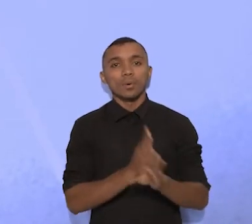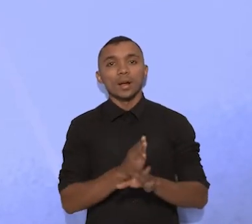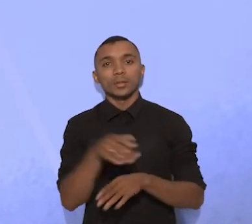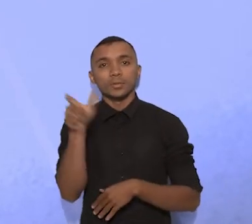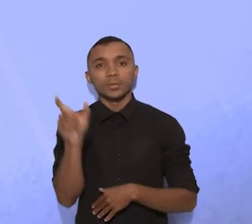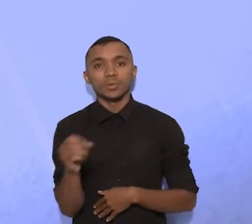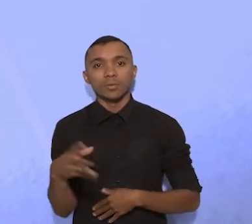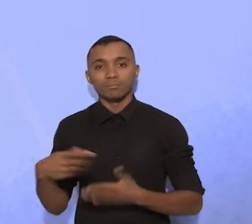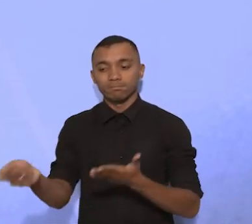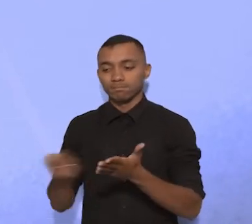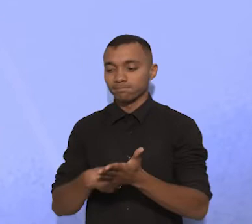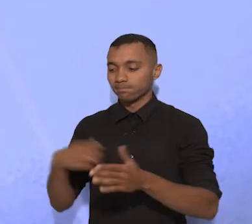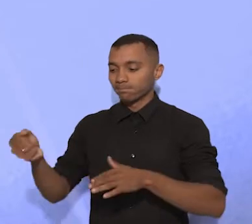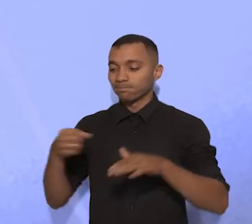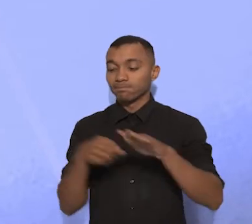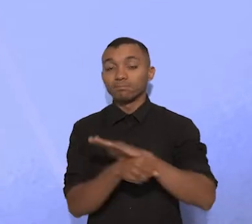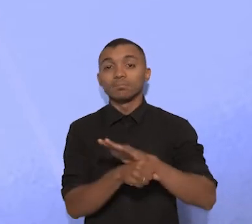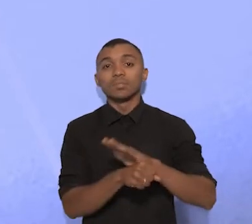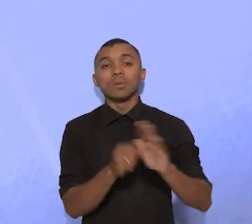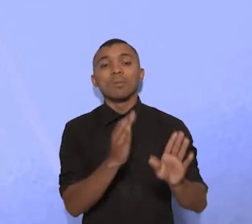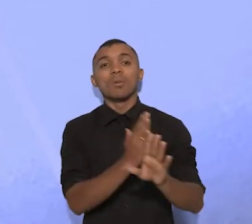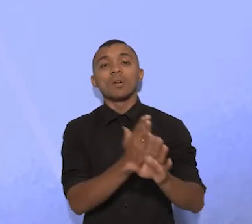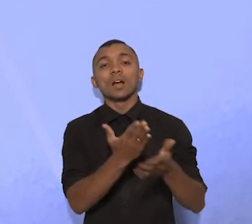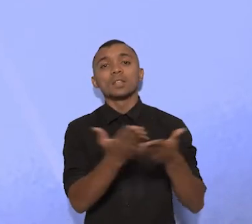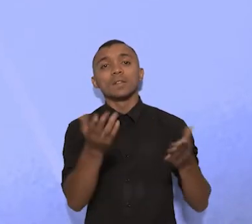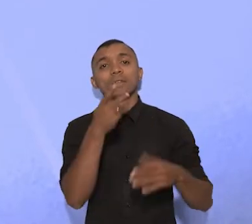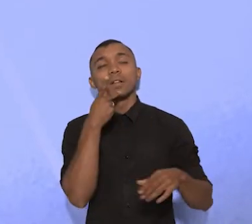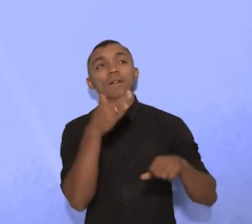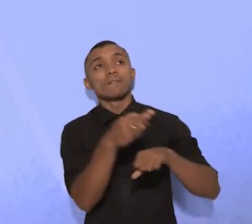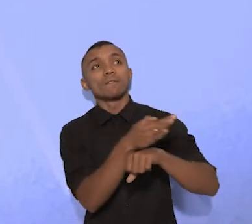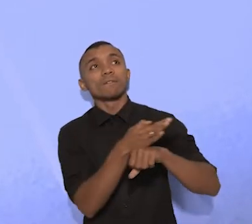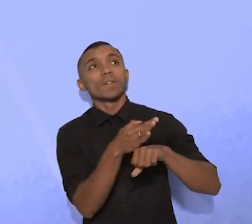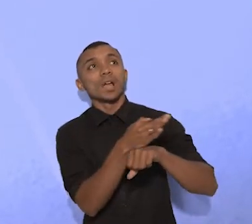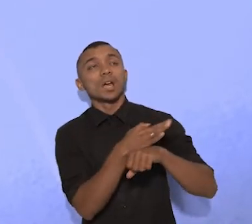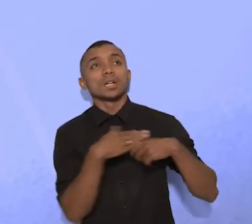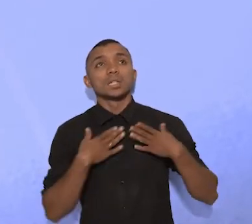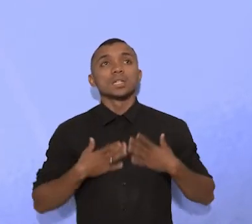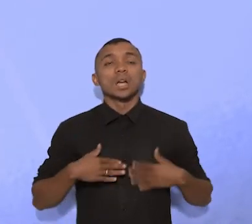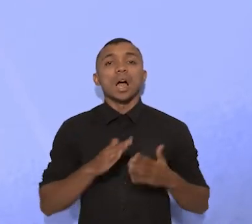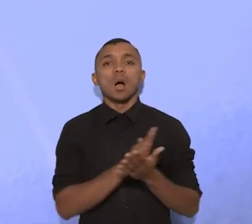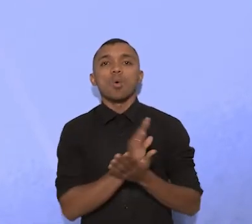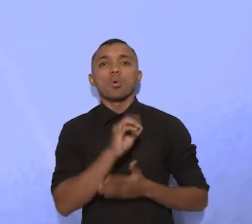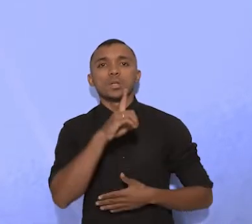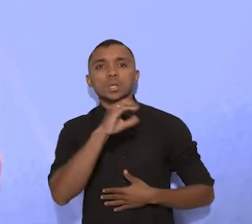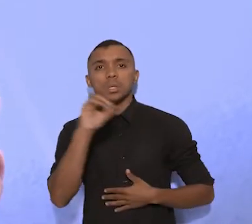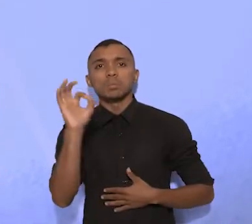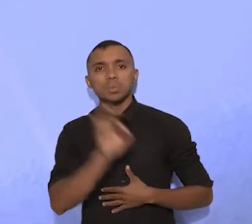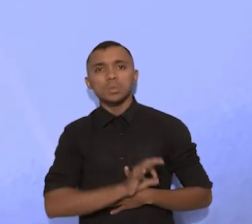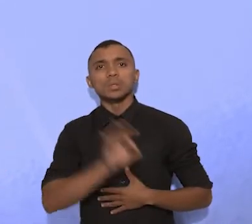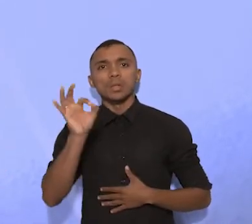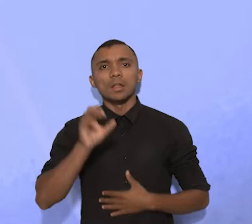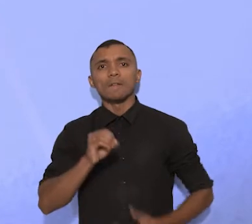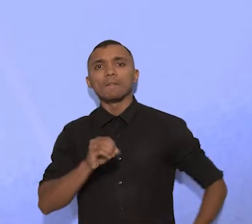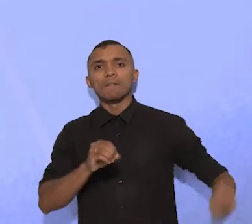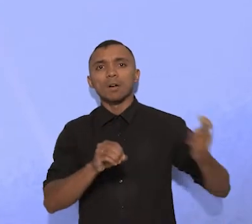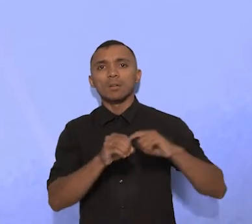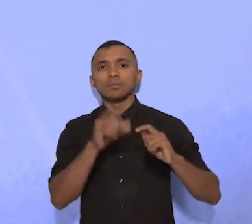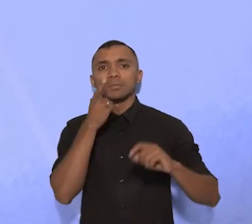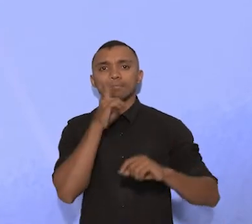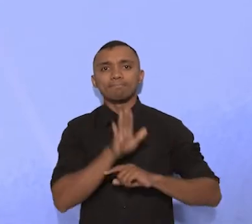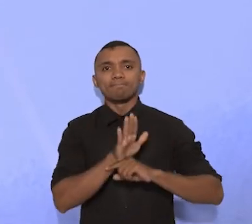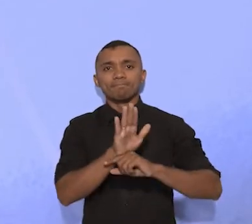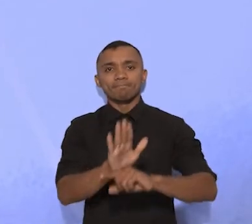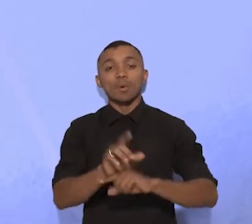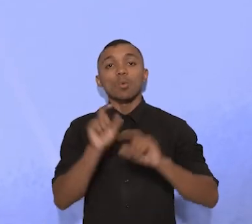que lembrar que todos eles vinham de férias, né? Não tem uns jogadores que estão 100%, jogadores que vão entrar aos poucos e que podem dar